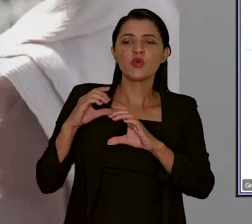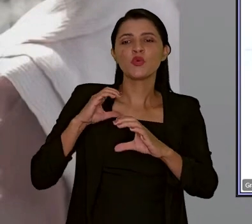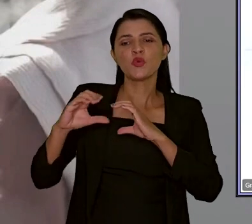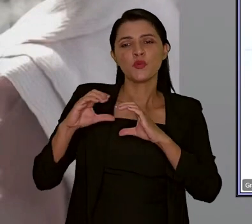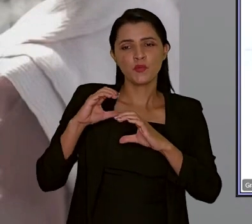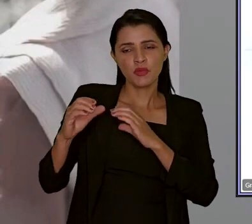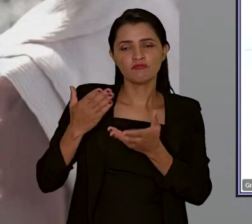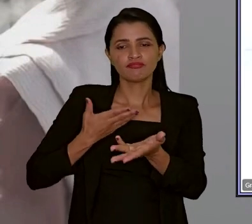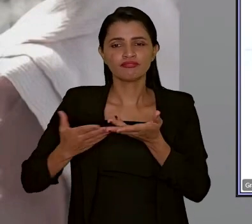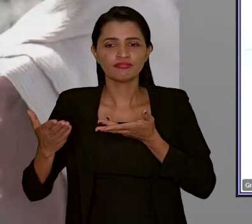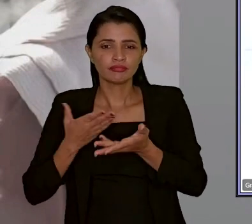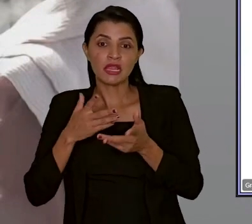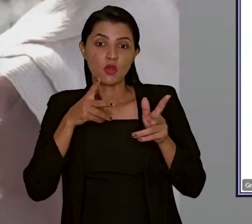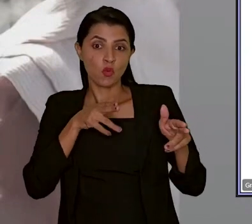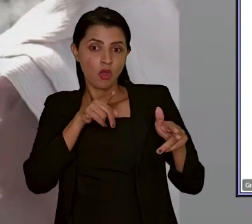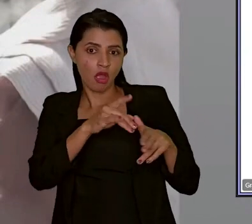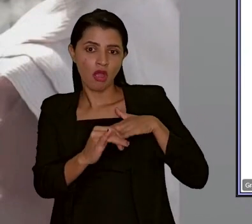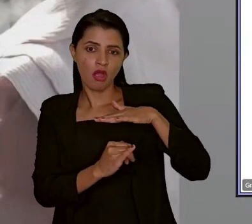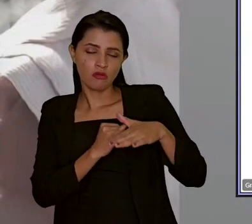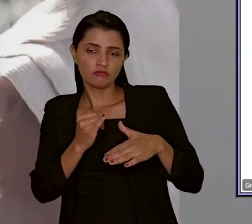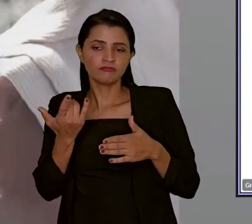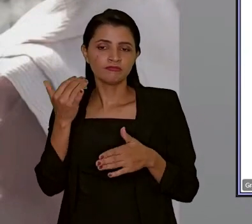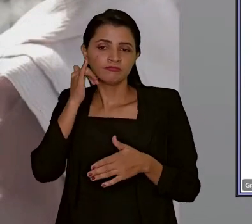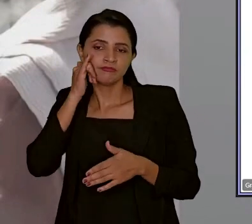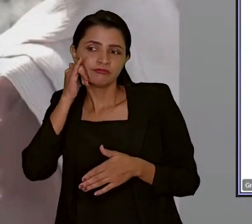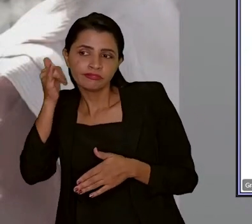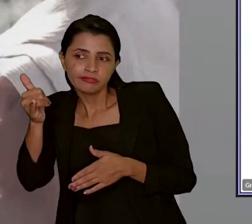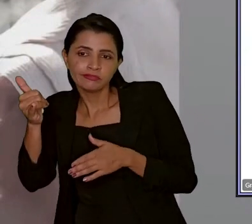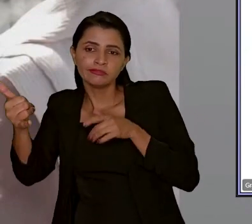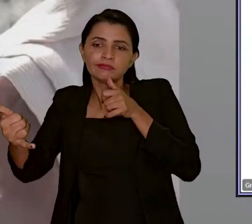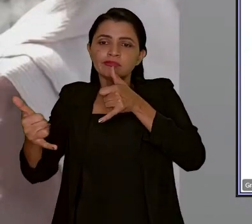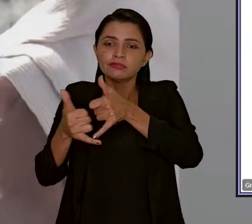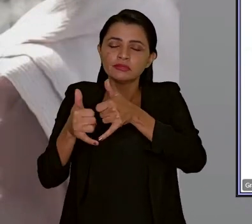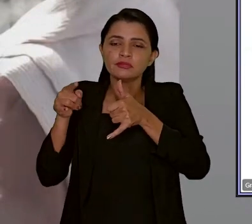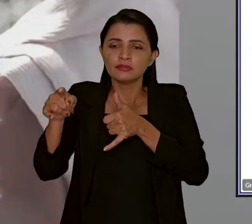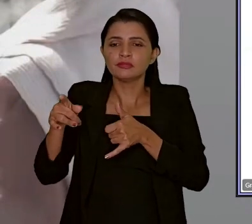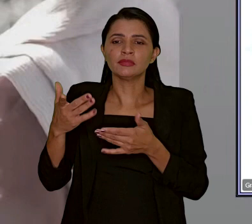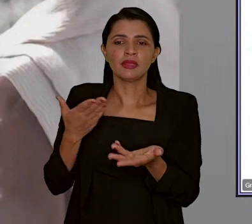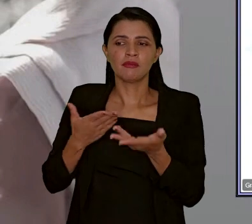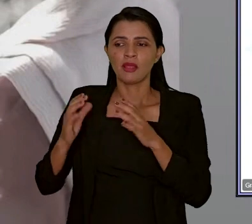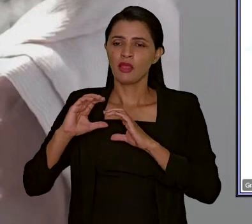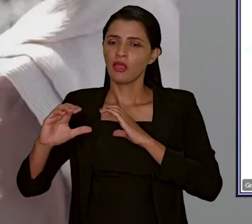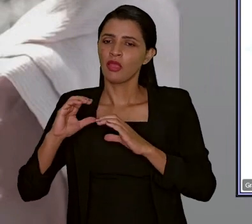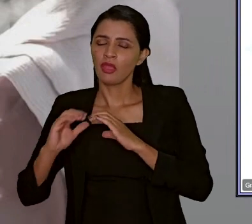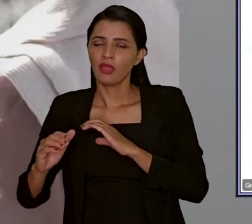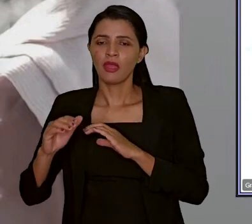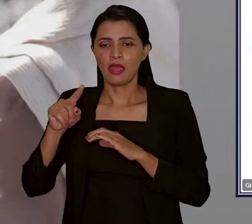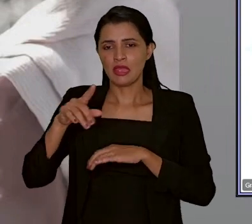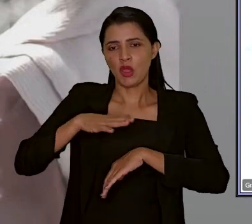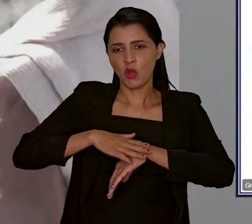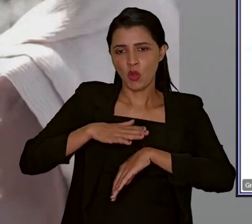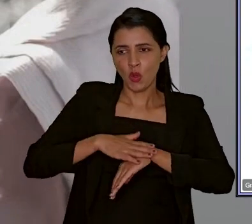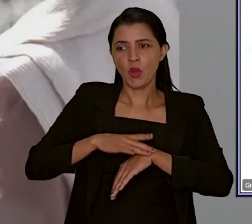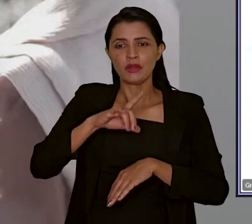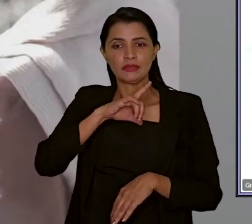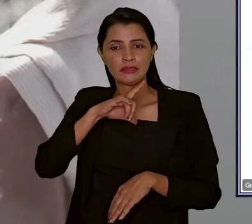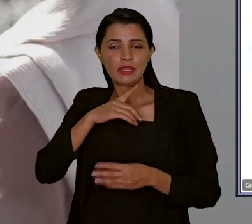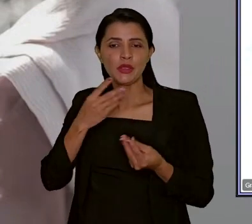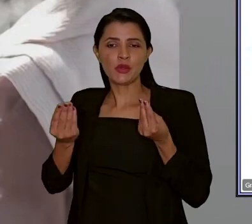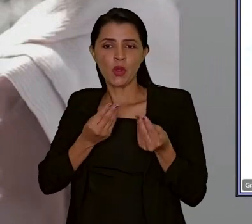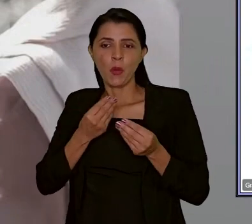esta forma, levantar un teléfono y estar comunicados. Y ahora lo hacemos a través de